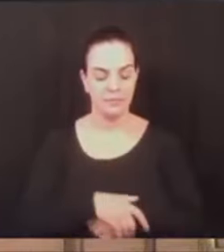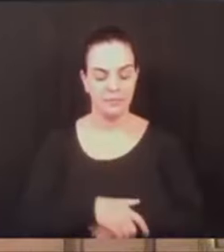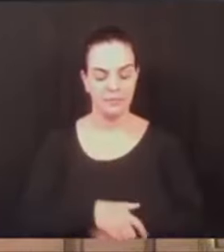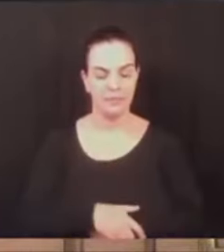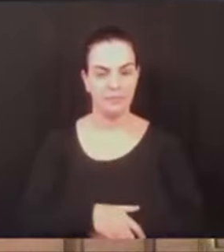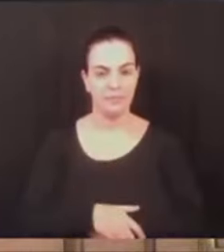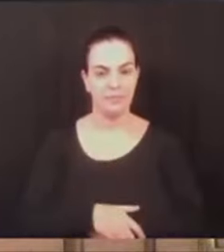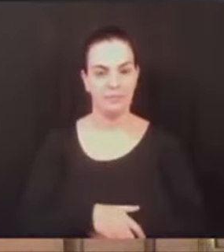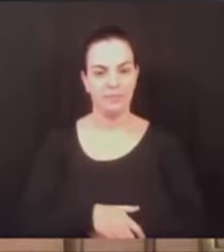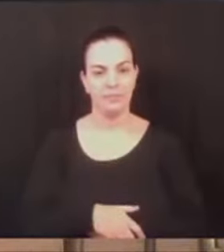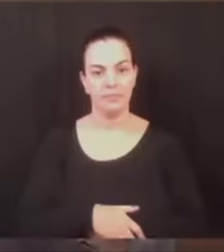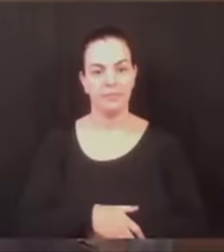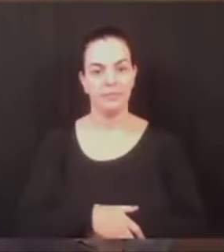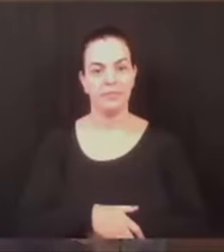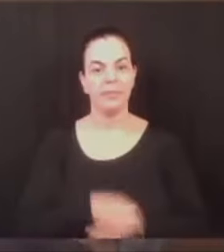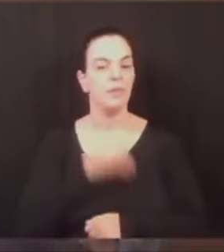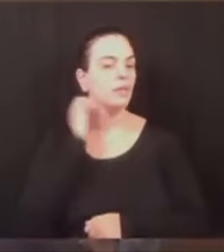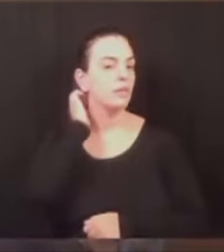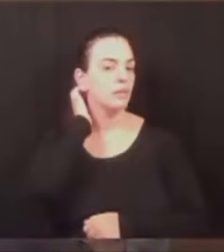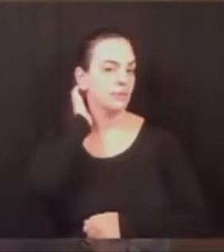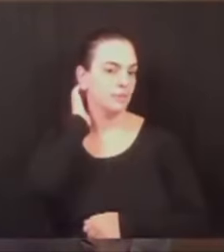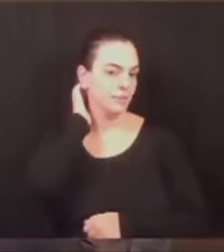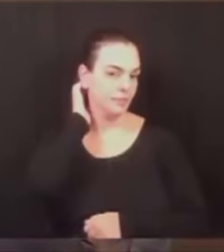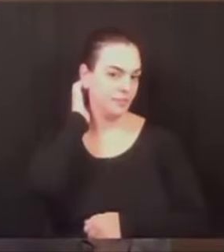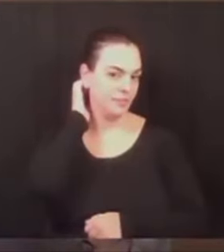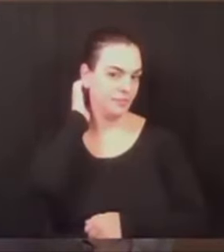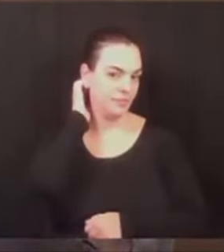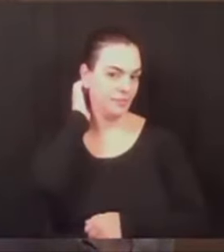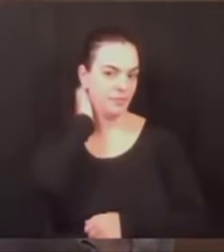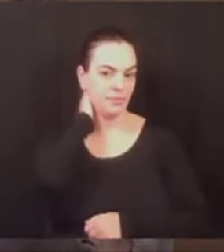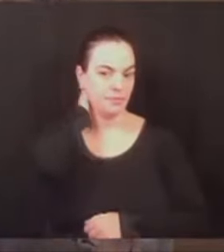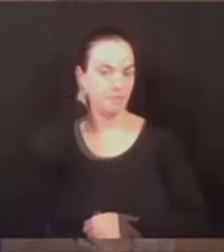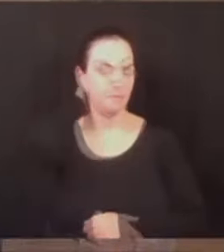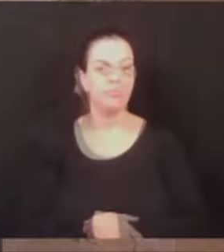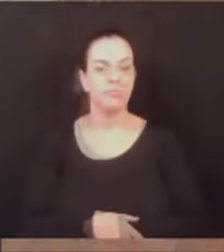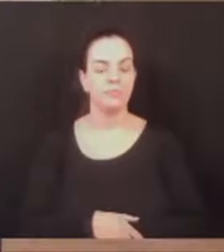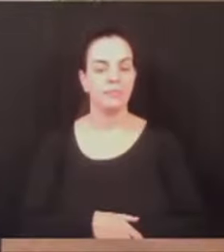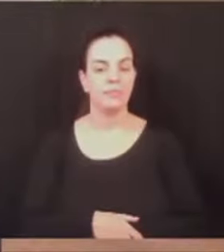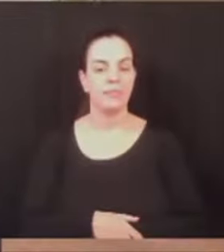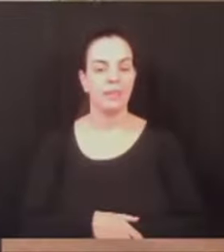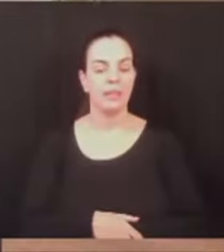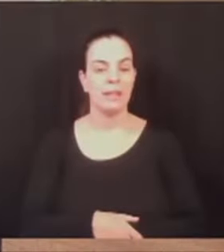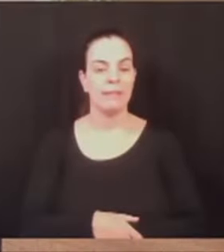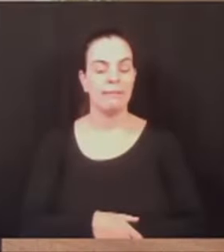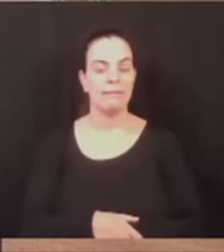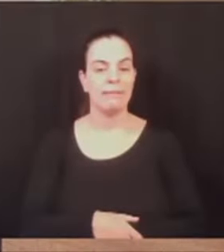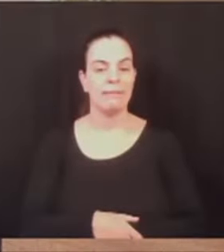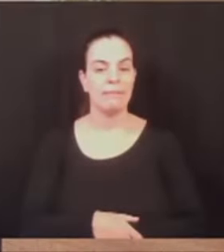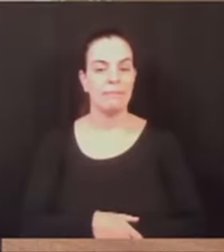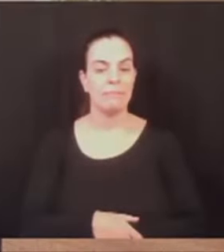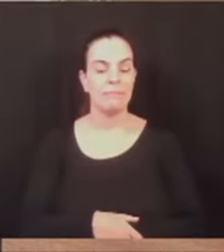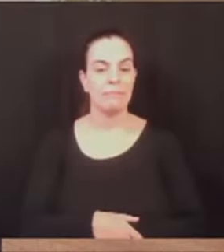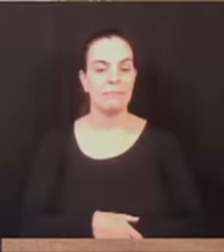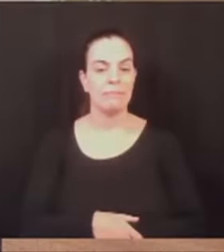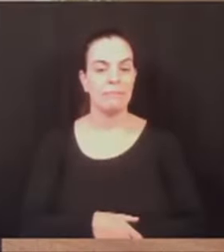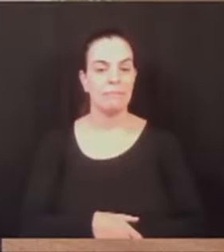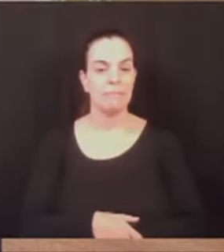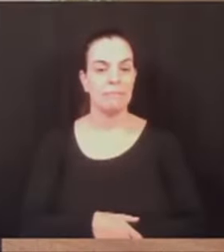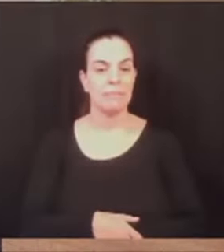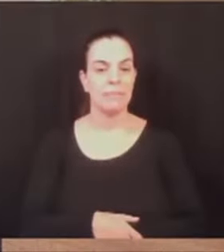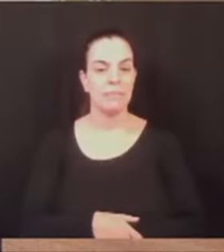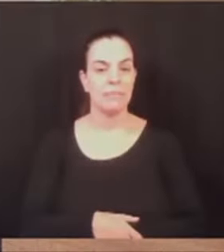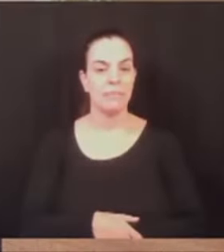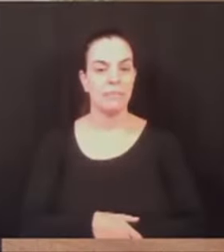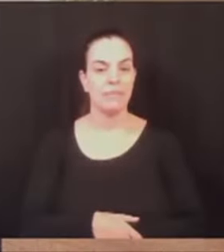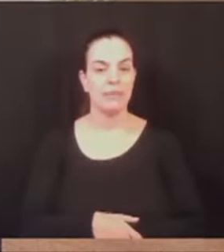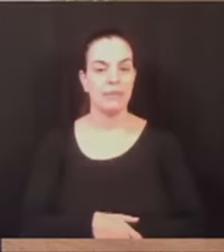Na tribuna? Então nós teremos a honra em ouvi-lo, pastor. Muito obrigado, presidente. Muito bom dia